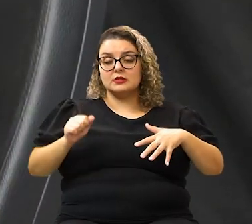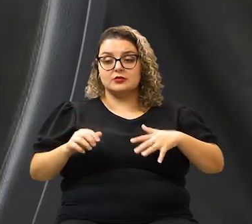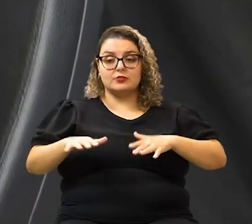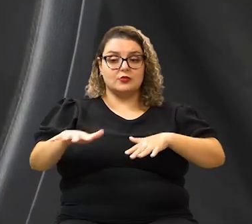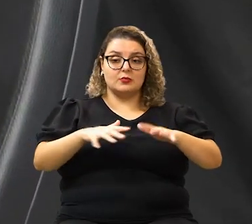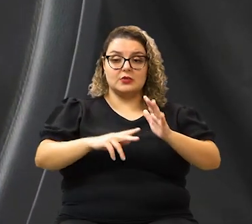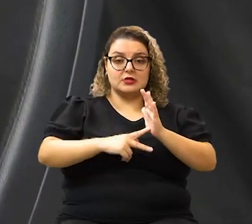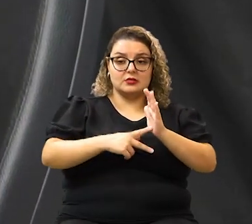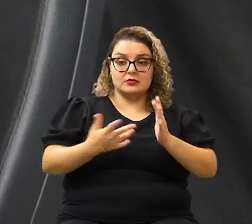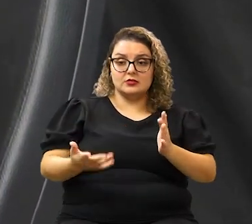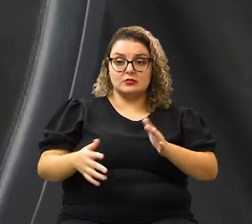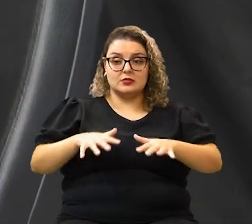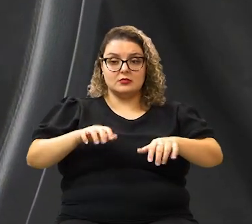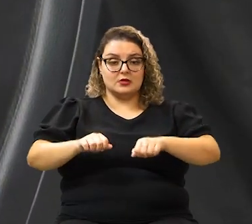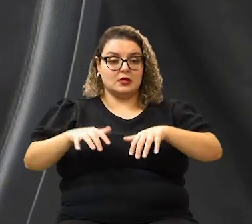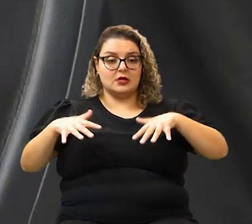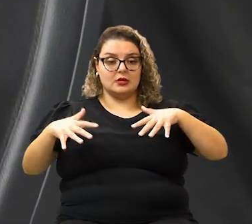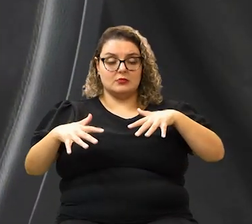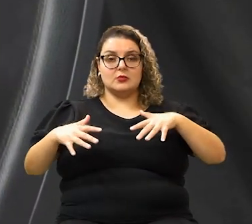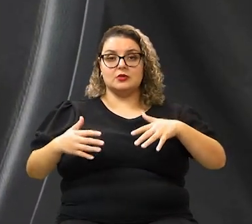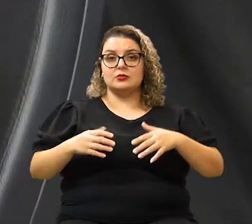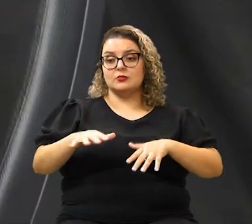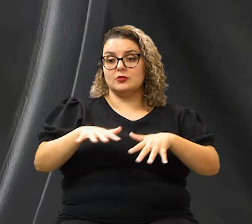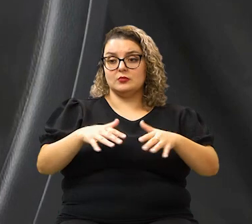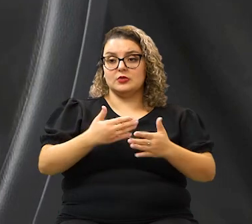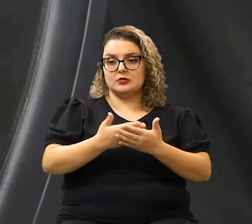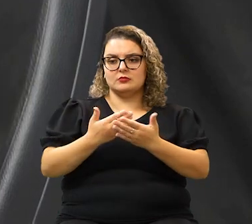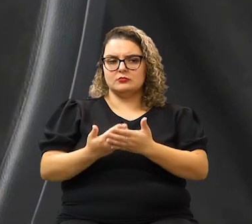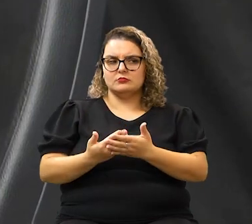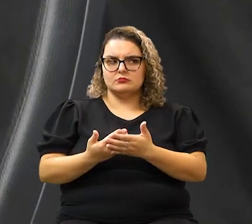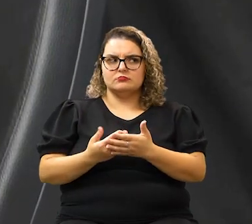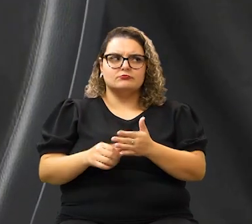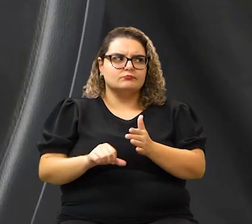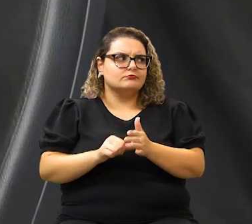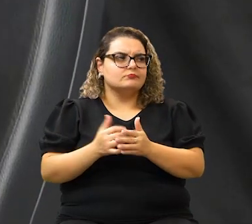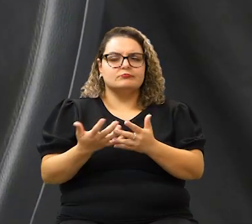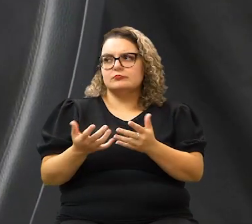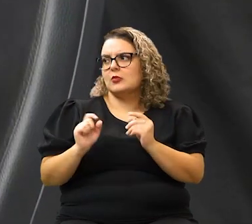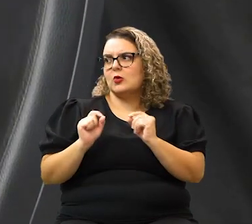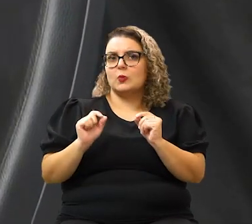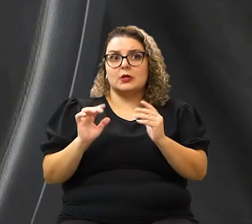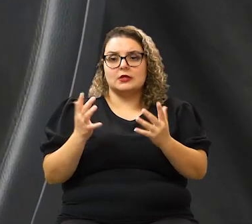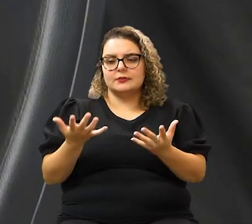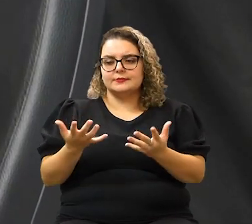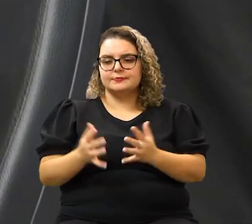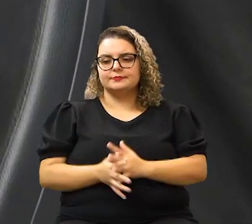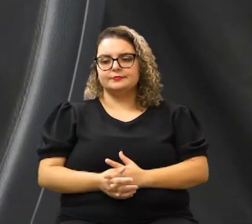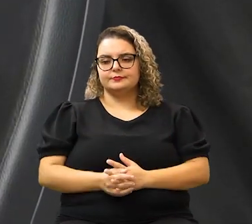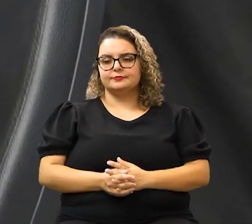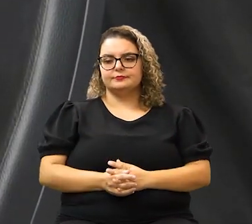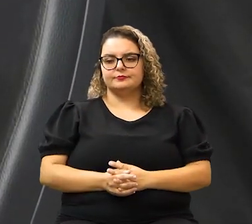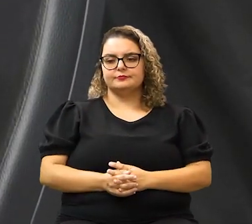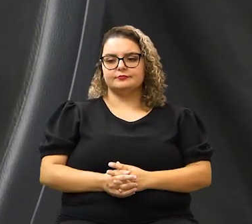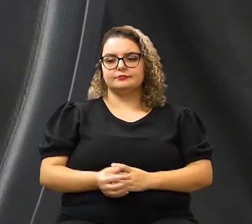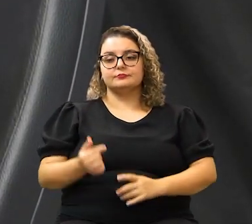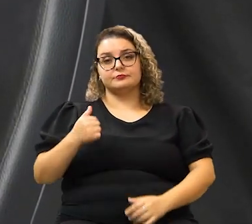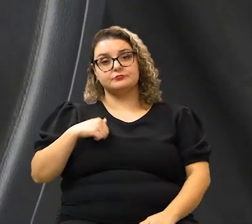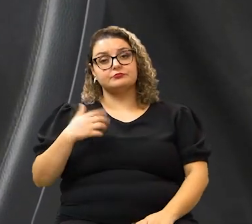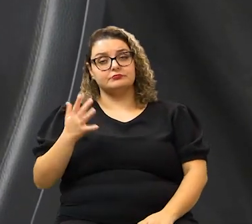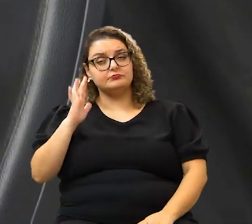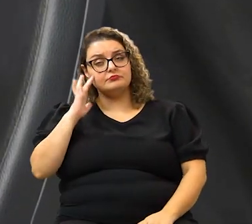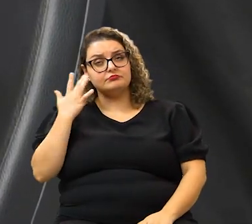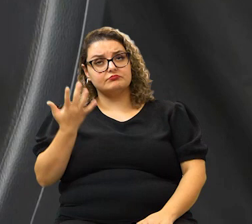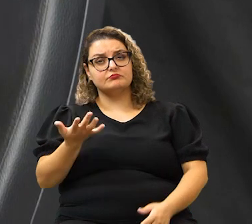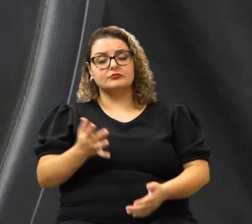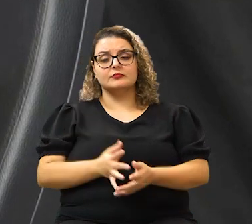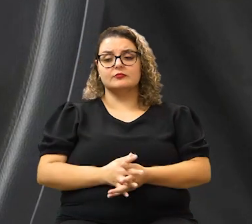chega pela primeira vez numa assembleia, mas o que está acontecendo, né? Mas eu acho que eu